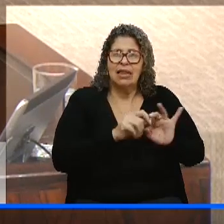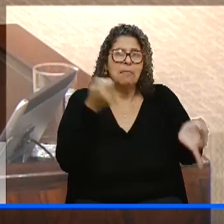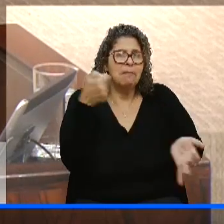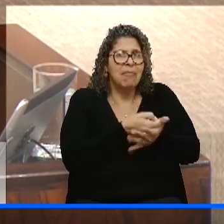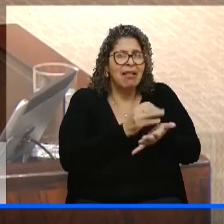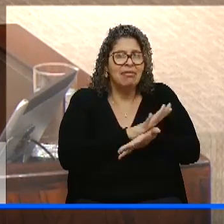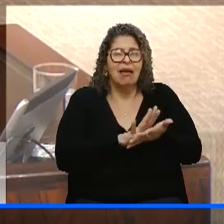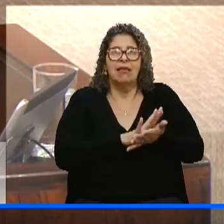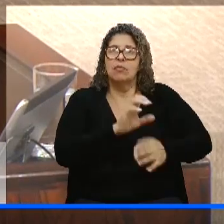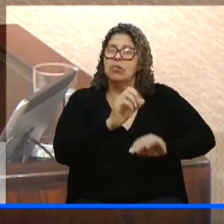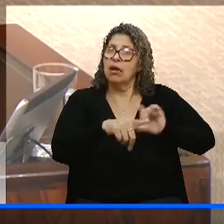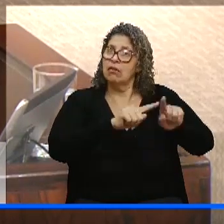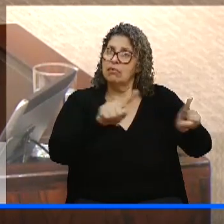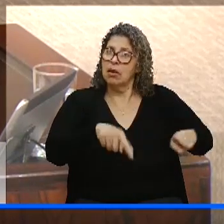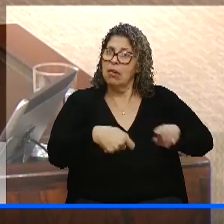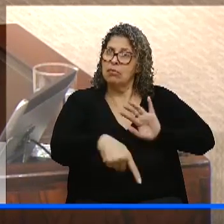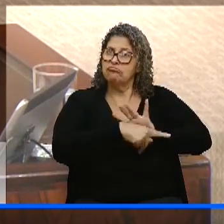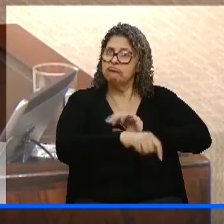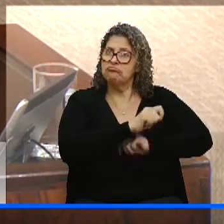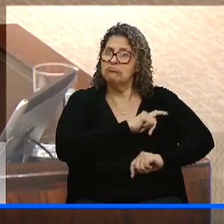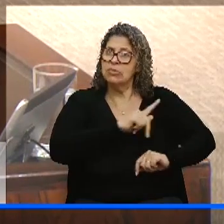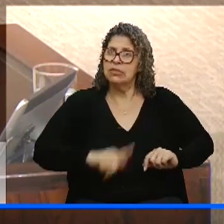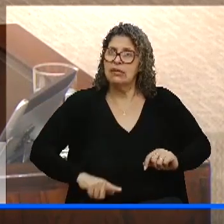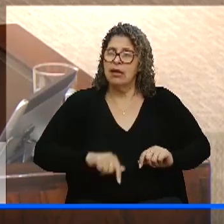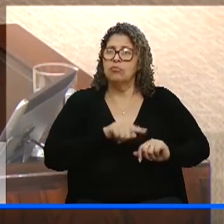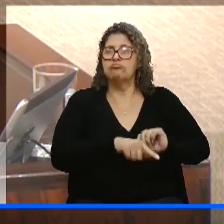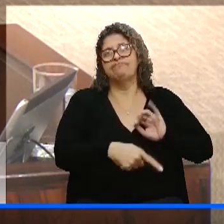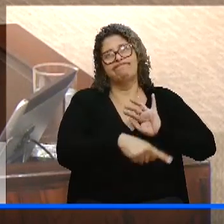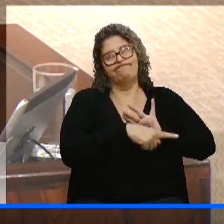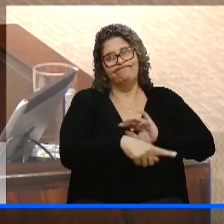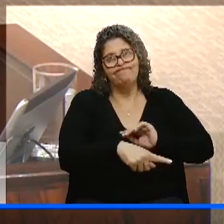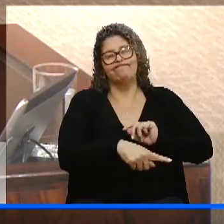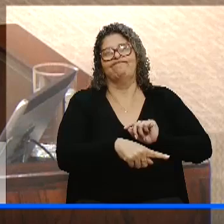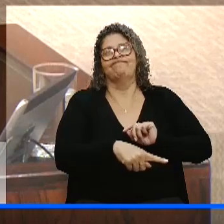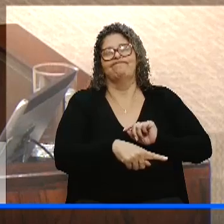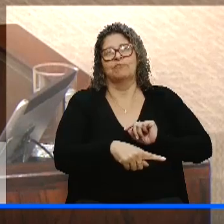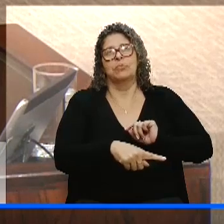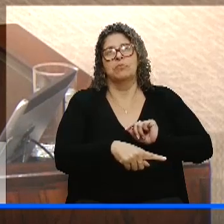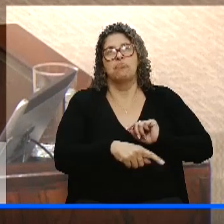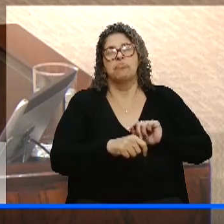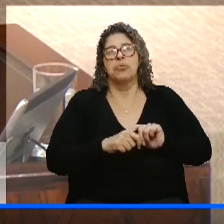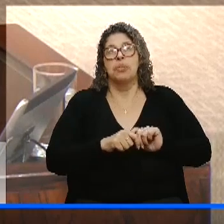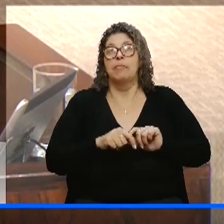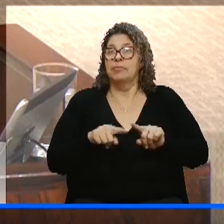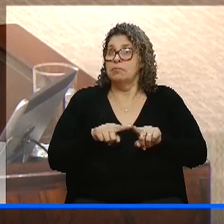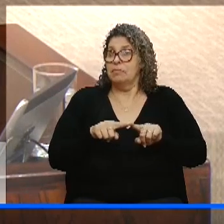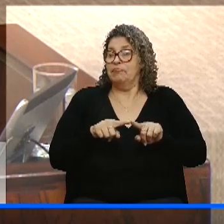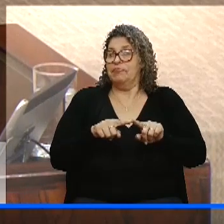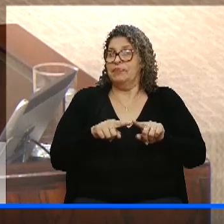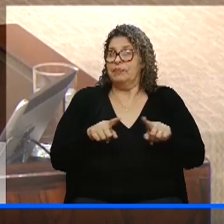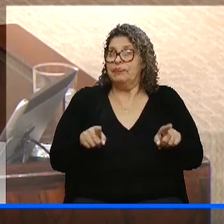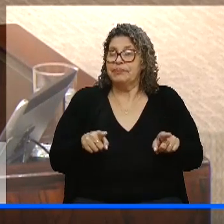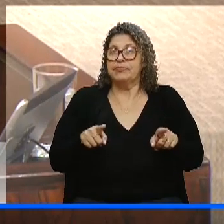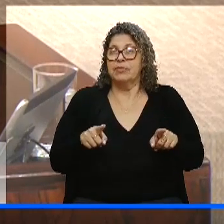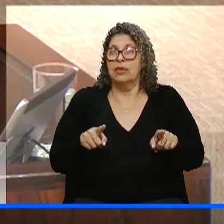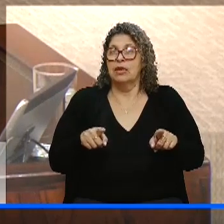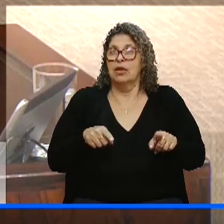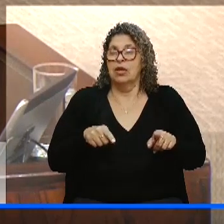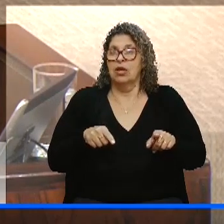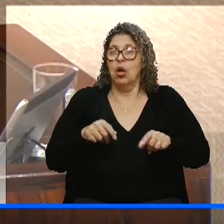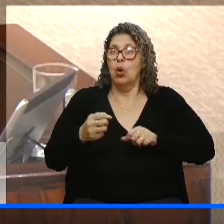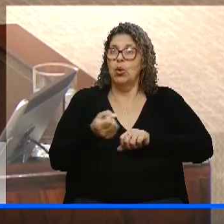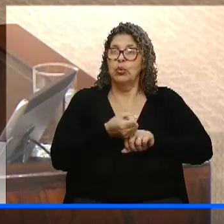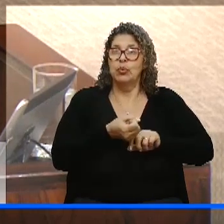público do estado pois bem essa esse é o cenário que se estabelece no entanto os procuradores